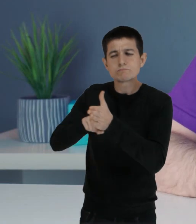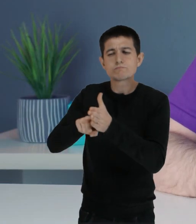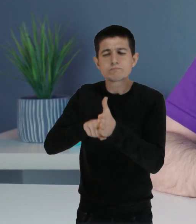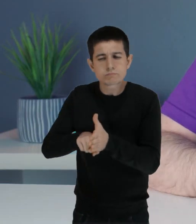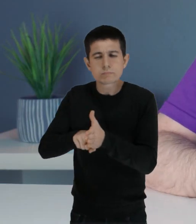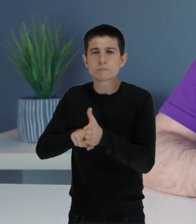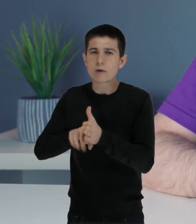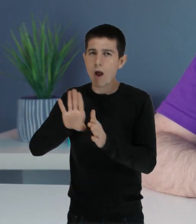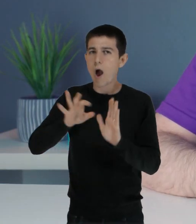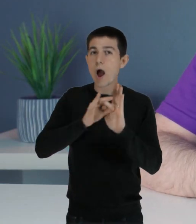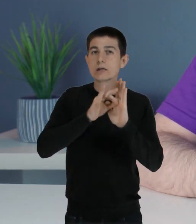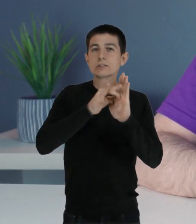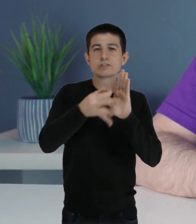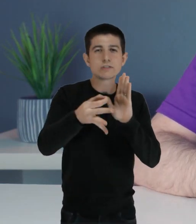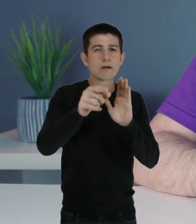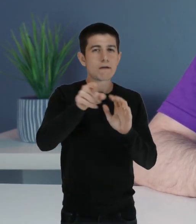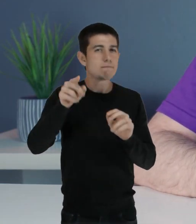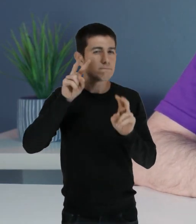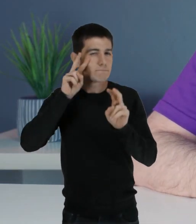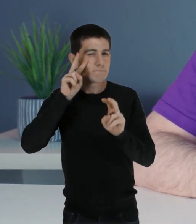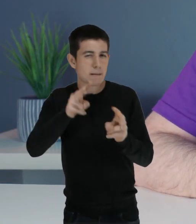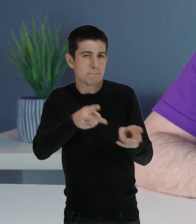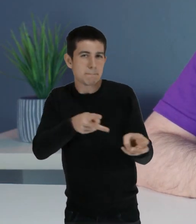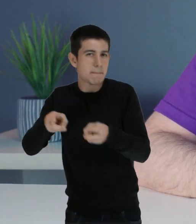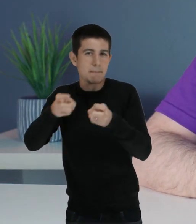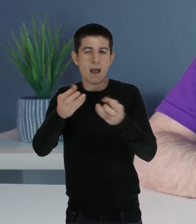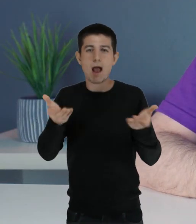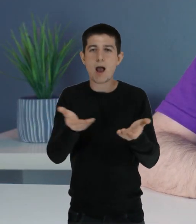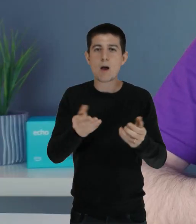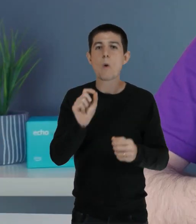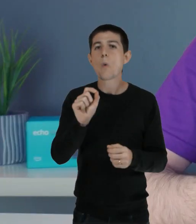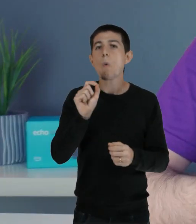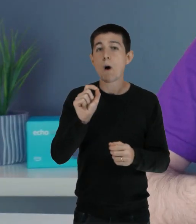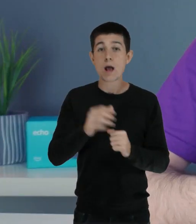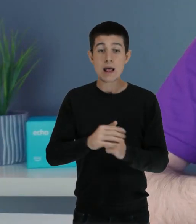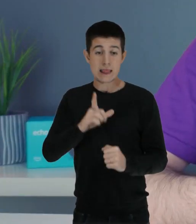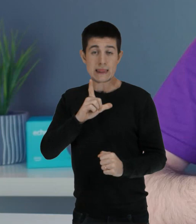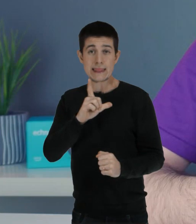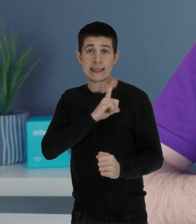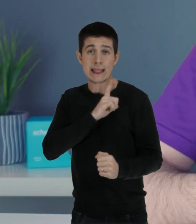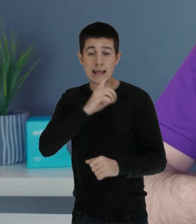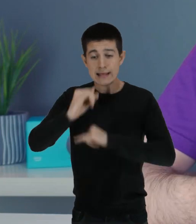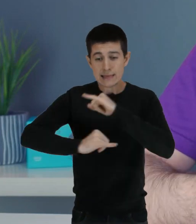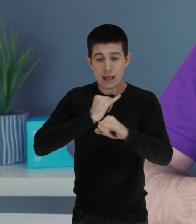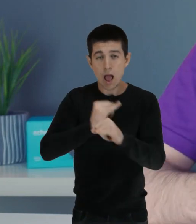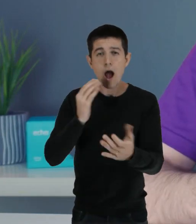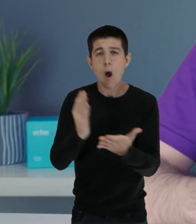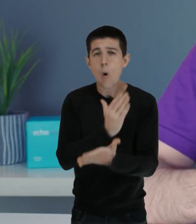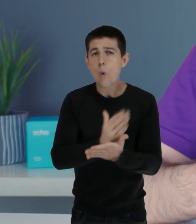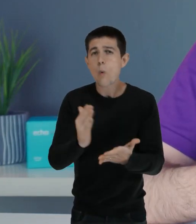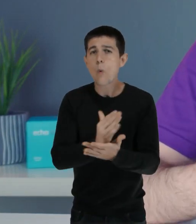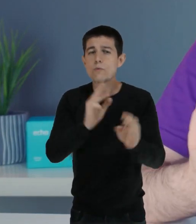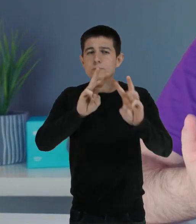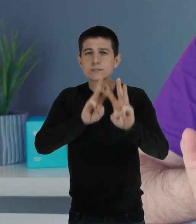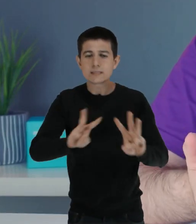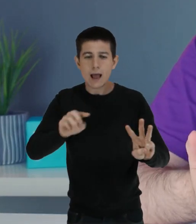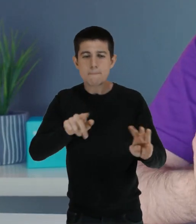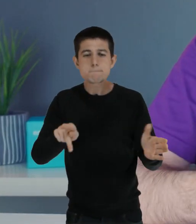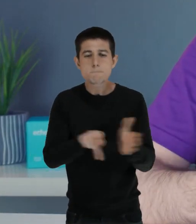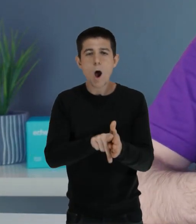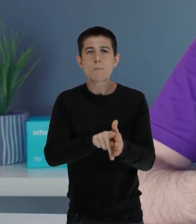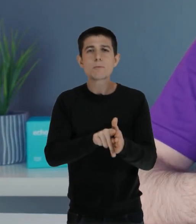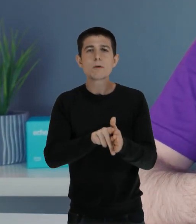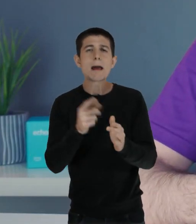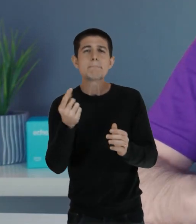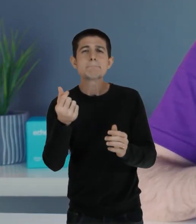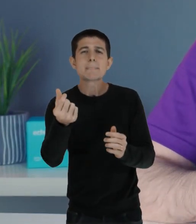a oferta pensando nas dicas a seguir para confirmar sua suspeita. Existem alguns sites na internet que conseguem comparar os preços